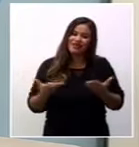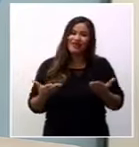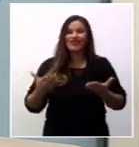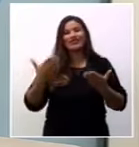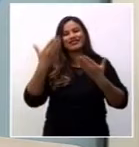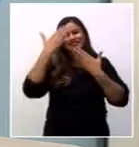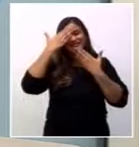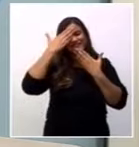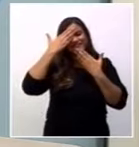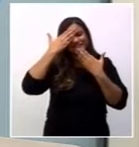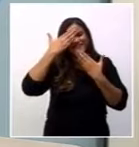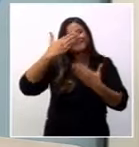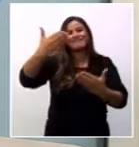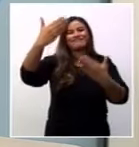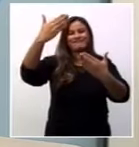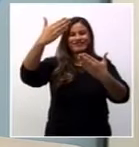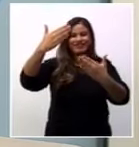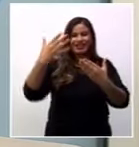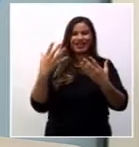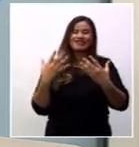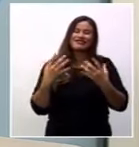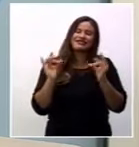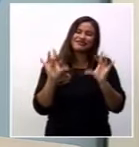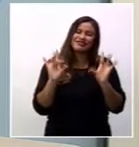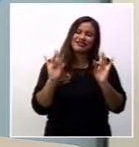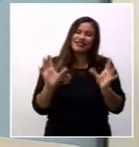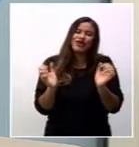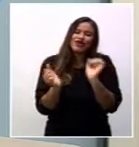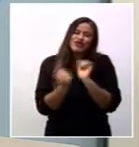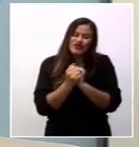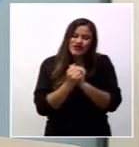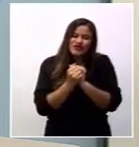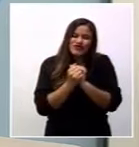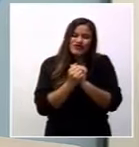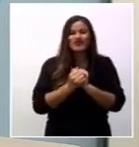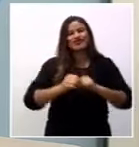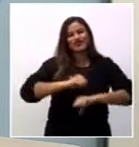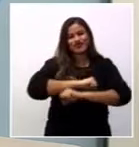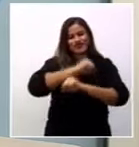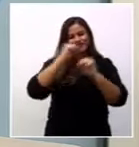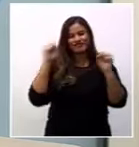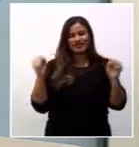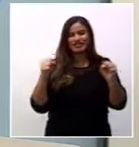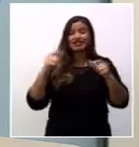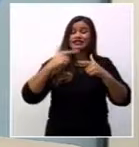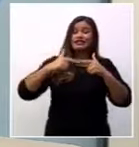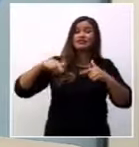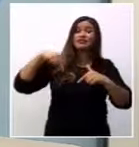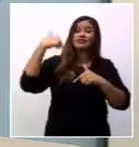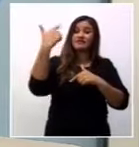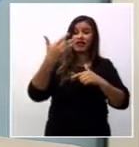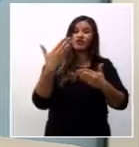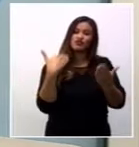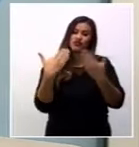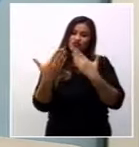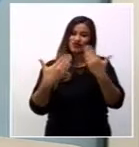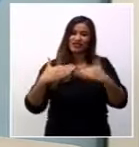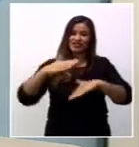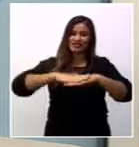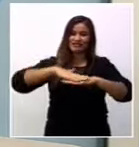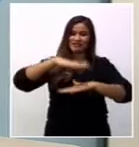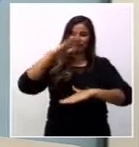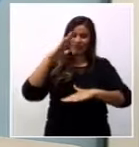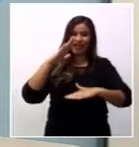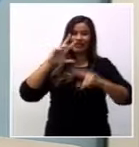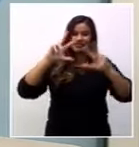muito obrigada, muito especial estar aqui com vocês mais nessa manhã e na semana que vem a gente conversa um pouquinho mais